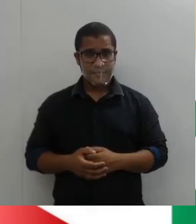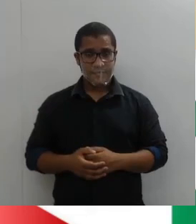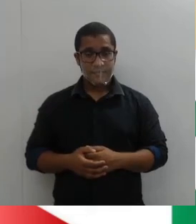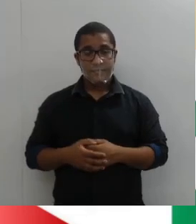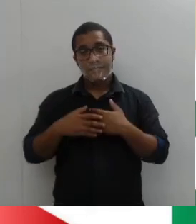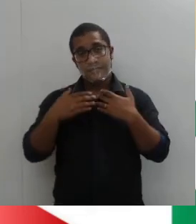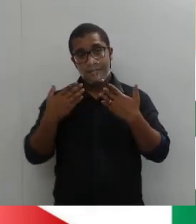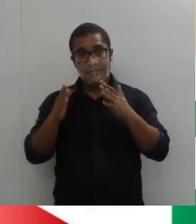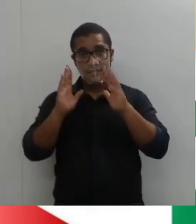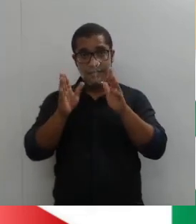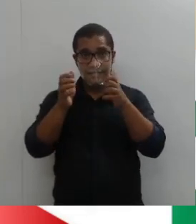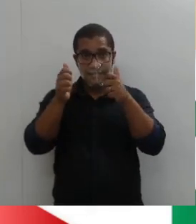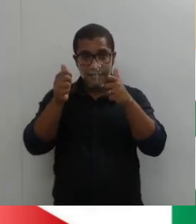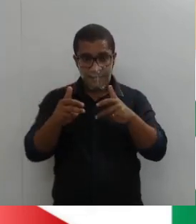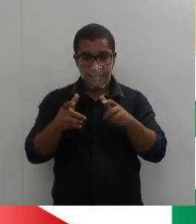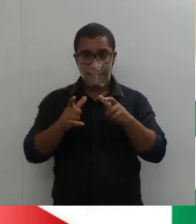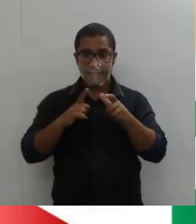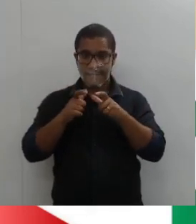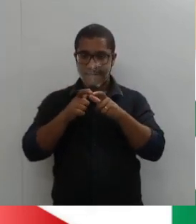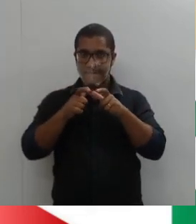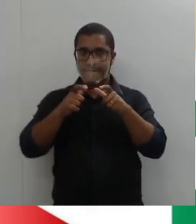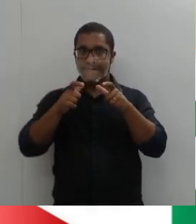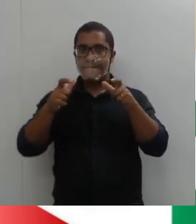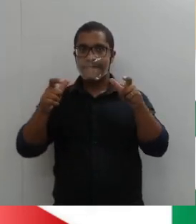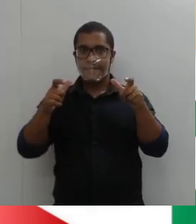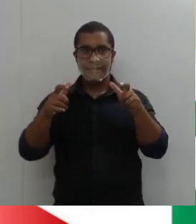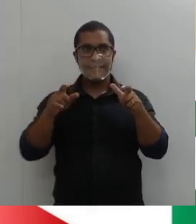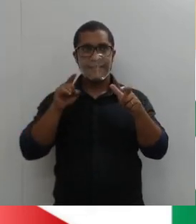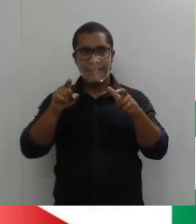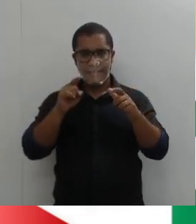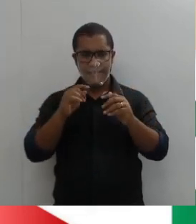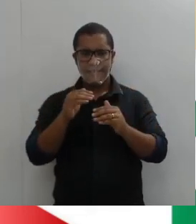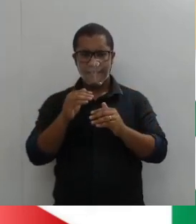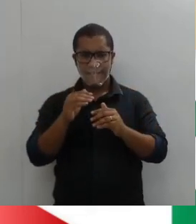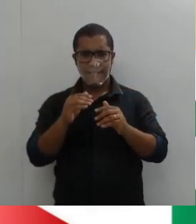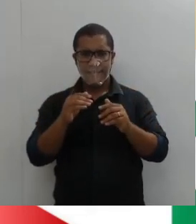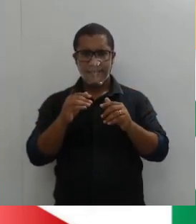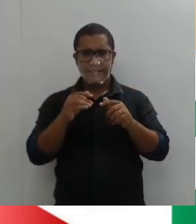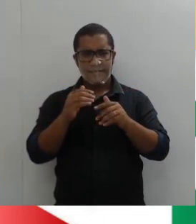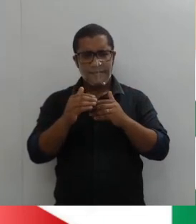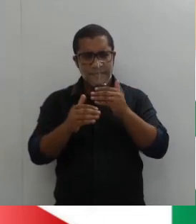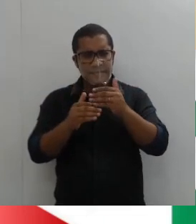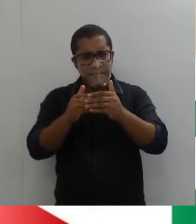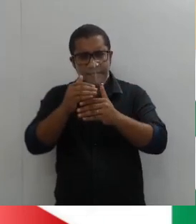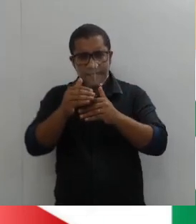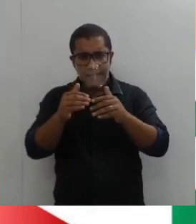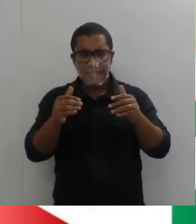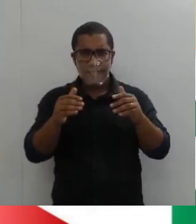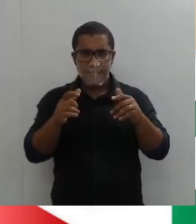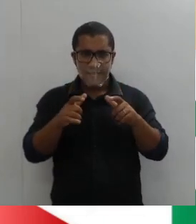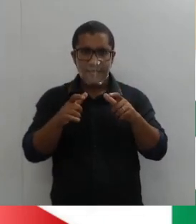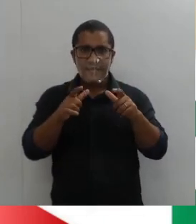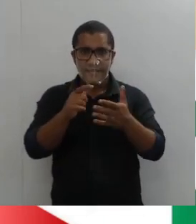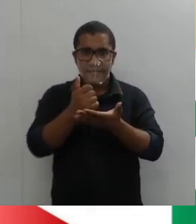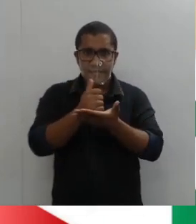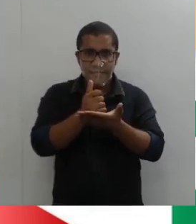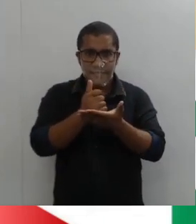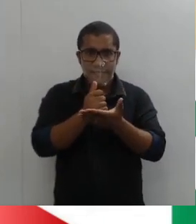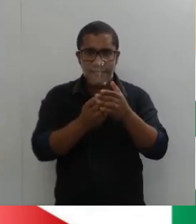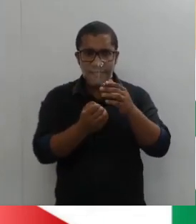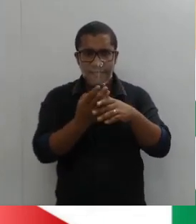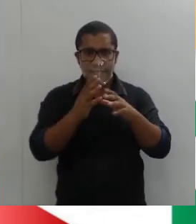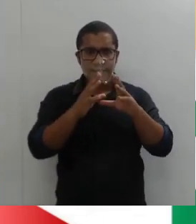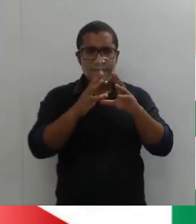E aí, como eu falei, a ampliação da eficácia dos processadores domésticos possibilitaram a expansão dos